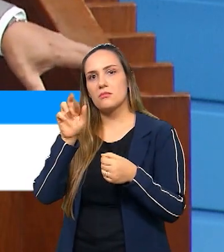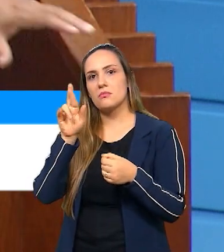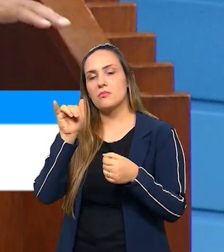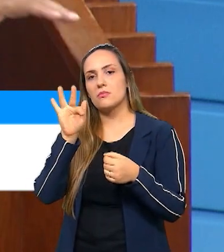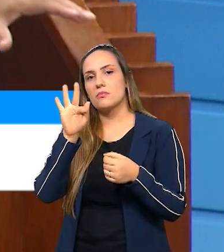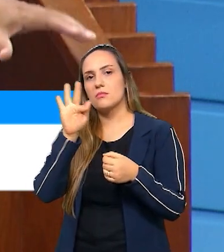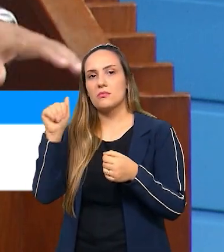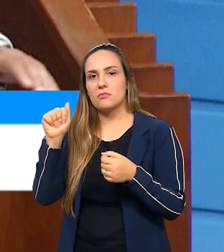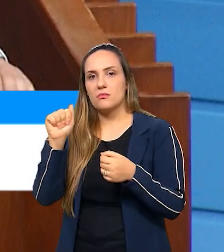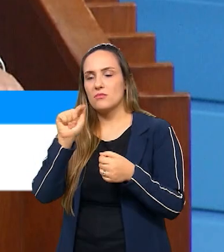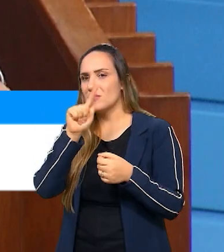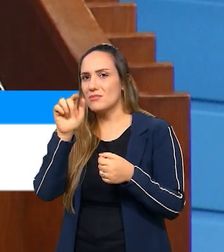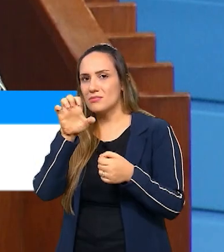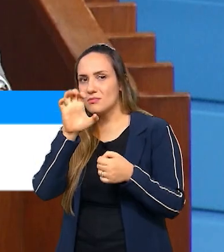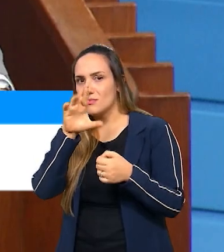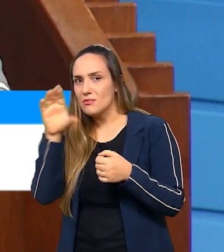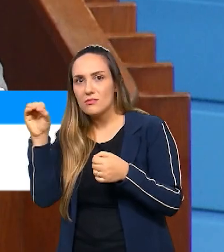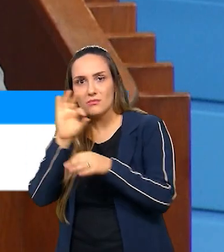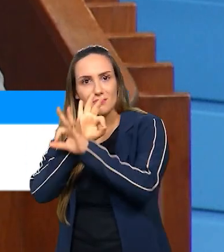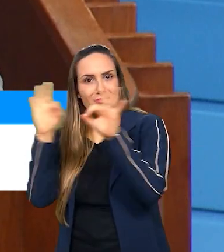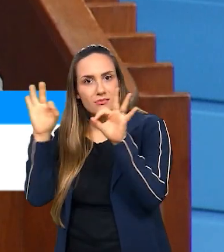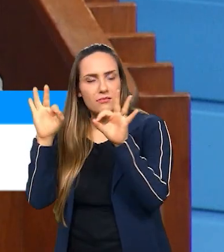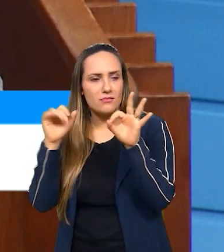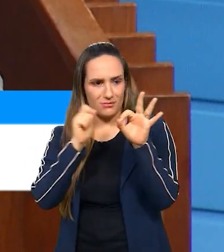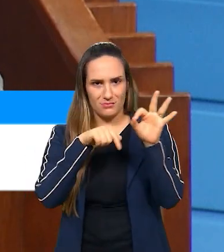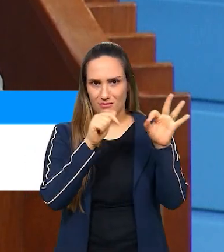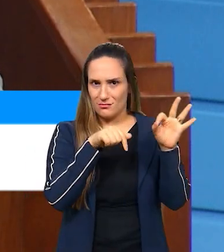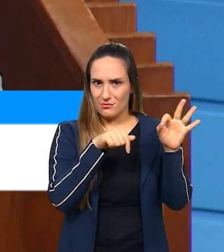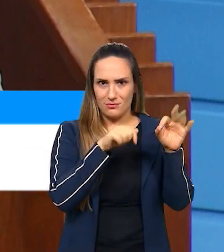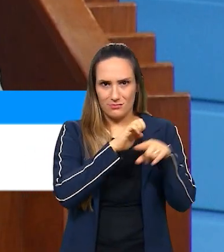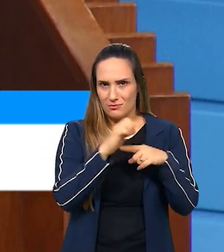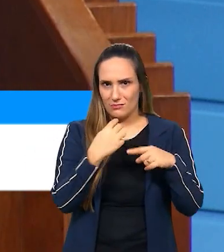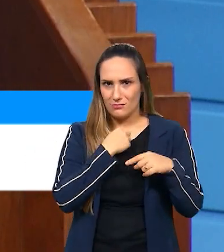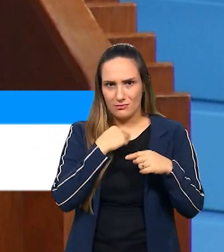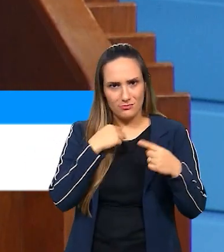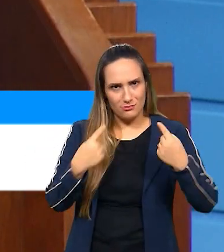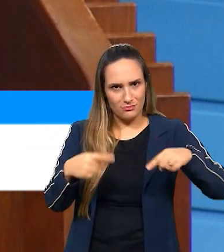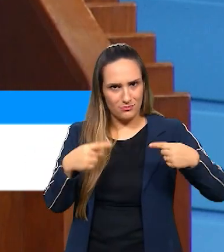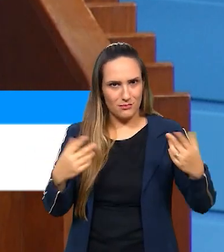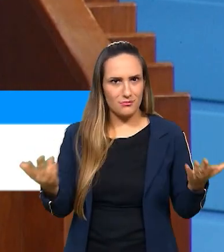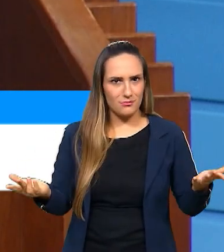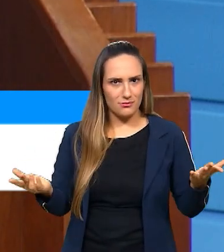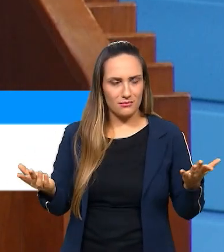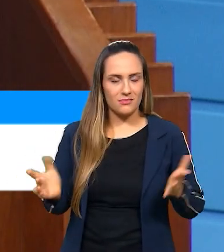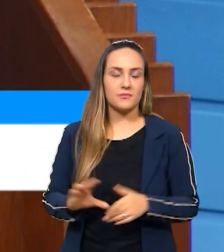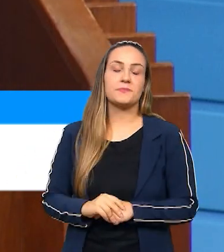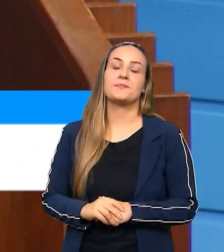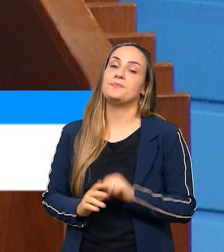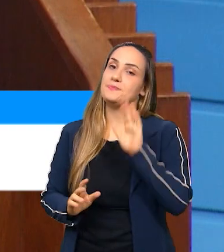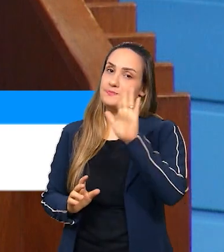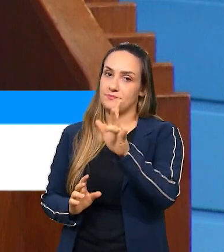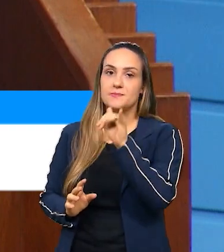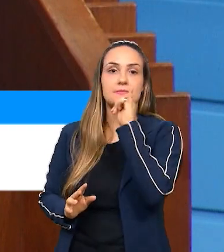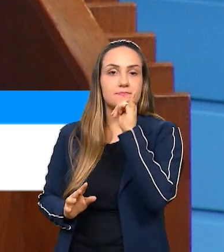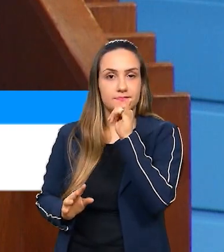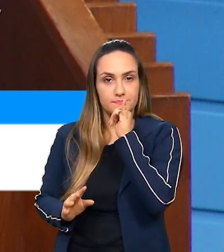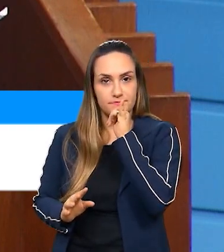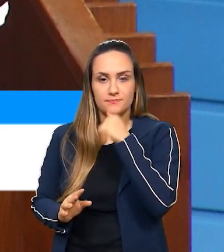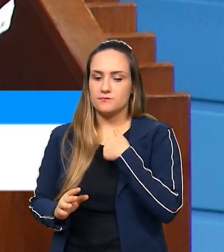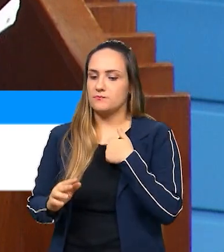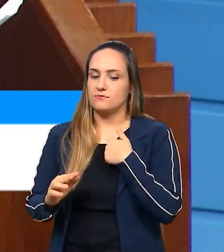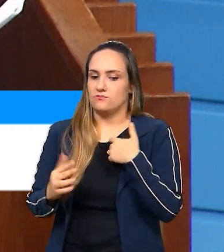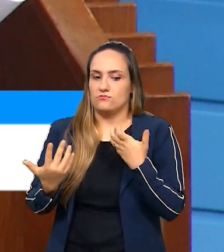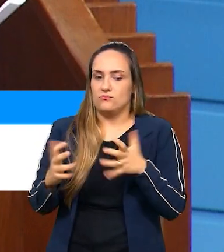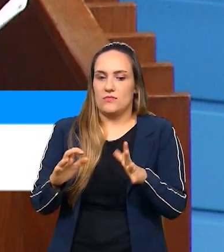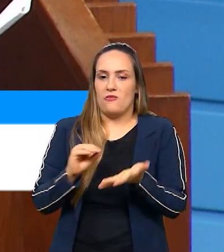zero, e aqui no nosso estado sequer se discute essa questão. Para não ser injusto, quero